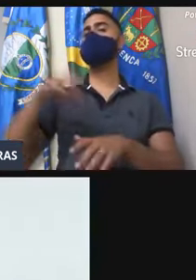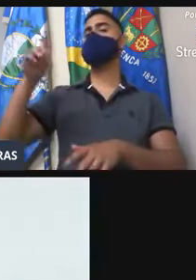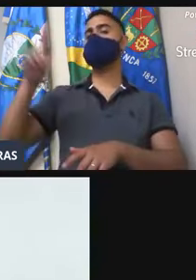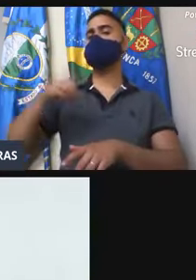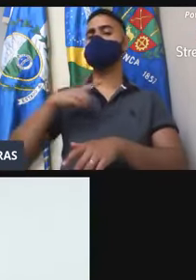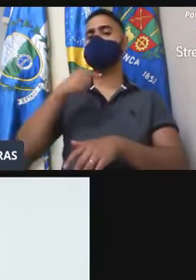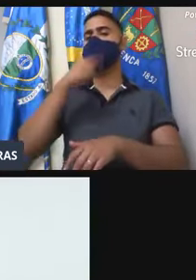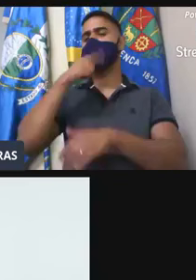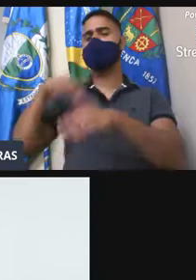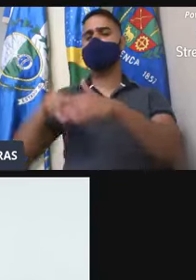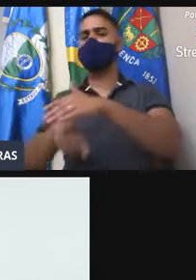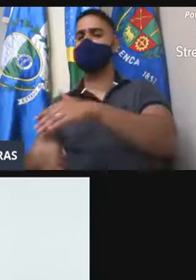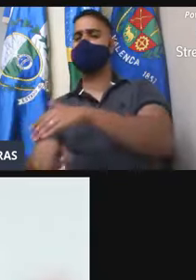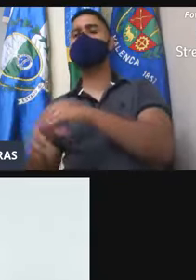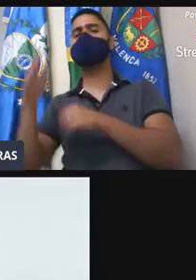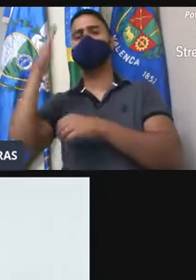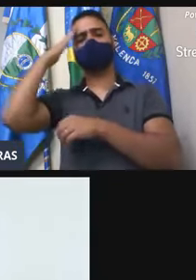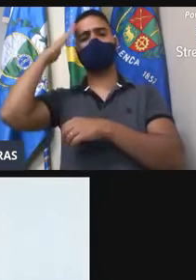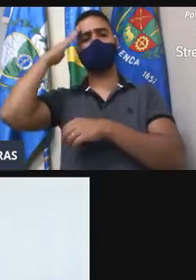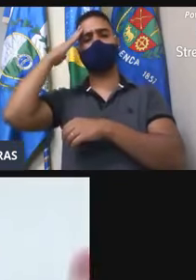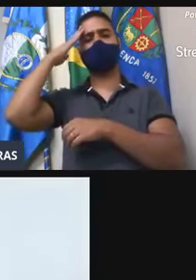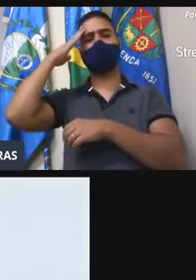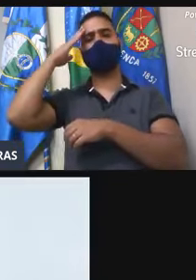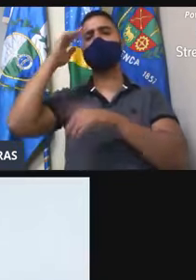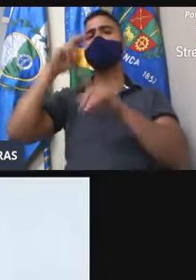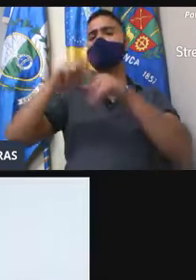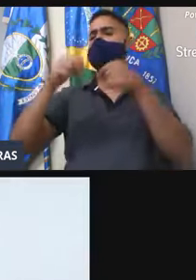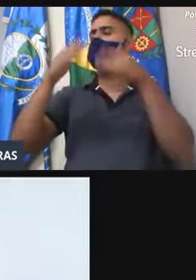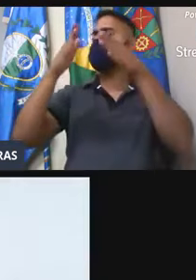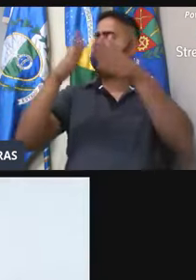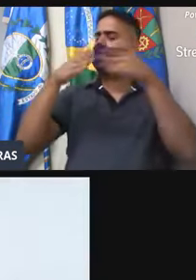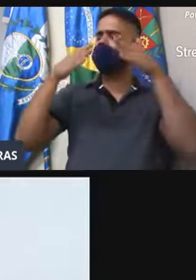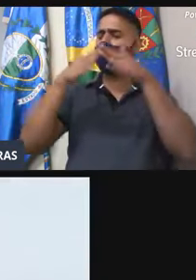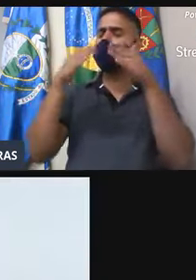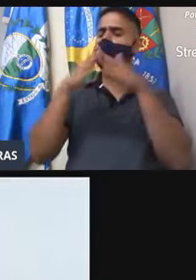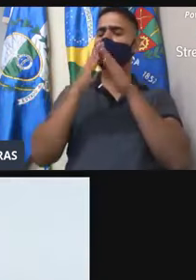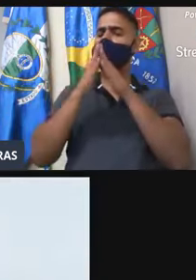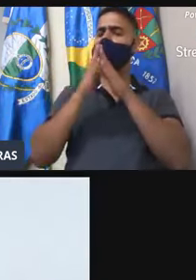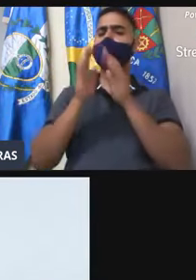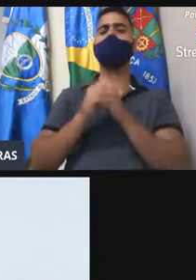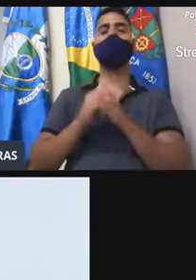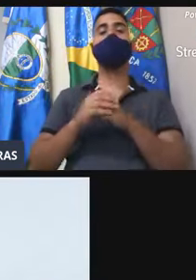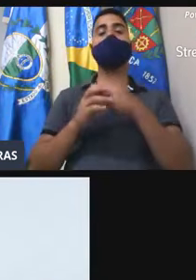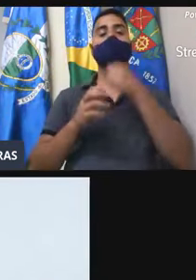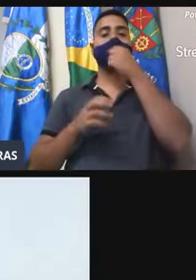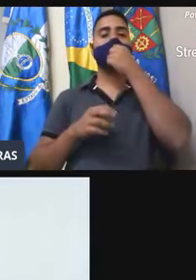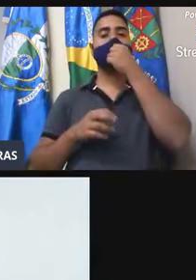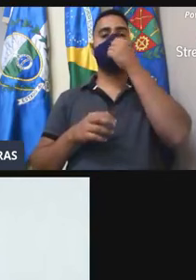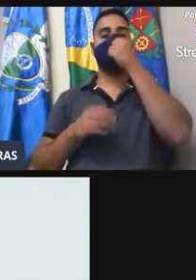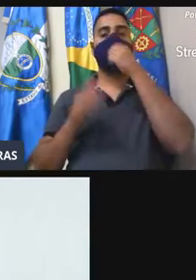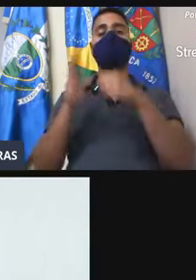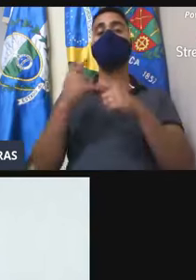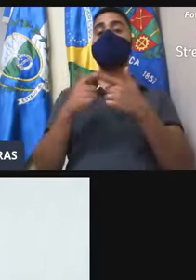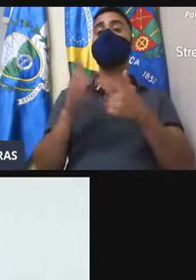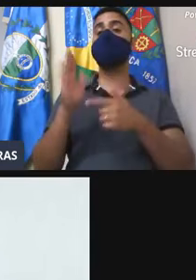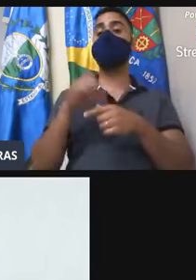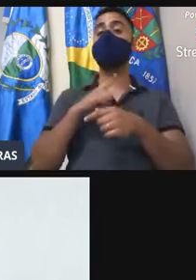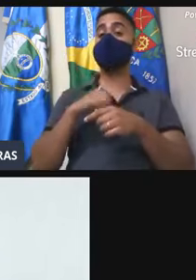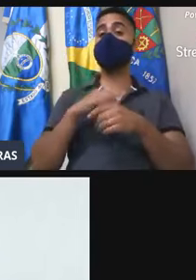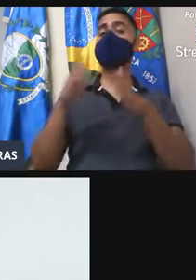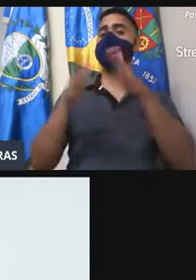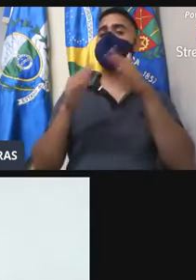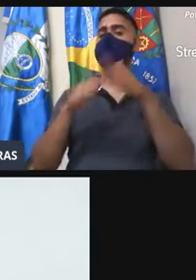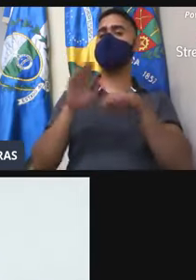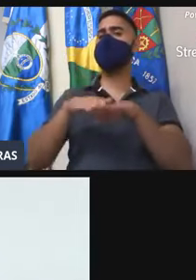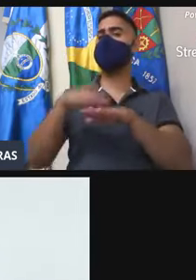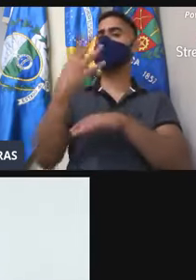É direito a isso aí, a ligação do esgoto daquela rua lá. Então, eu peço encarecidamente, porque ele já